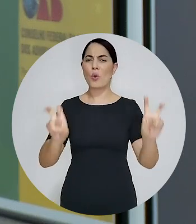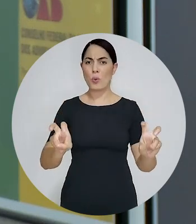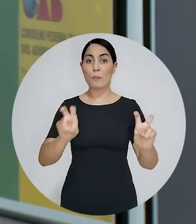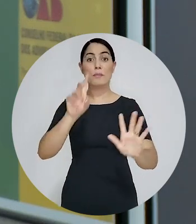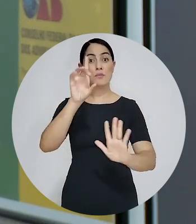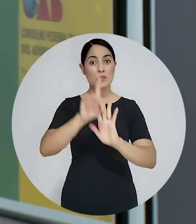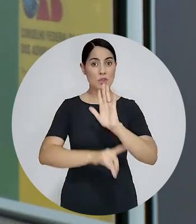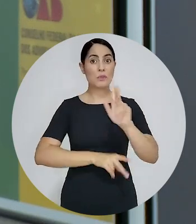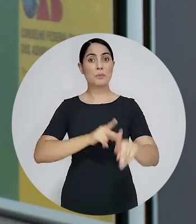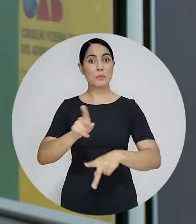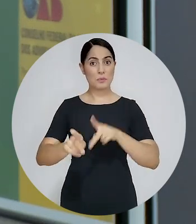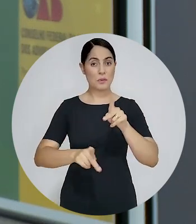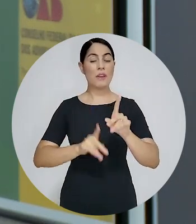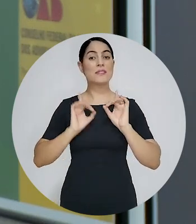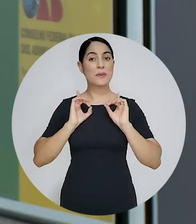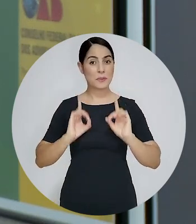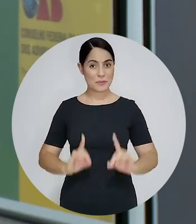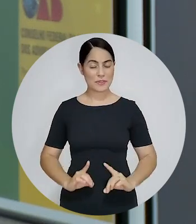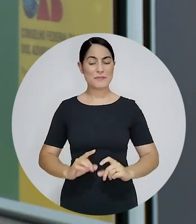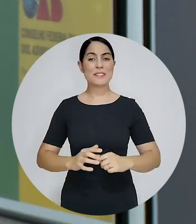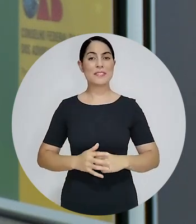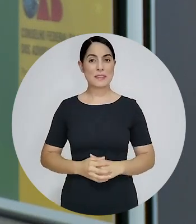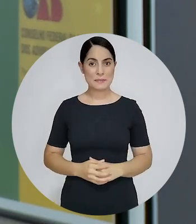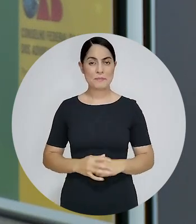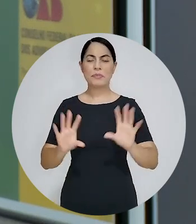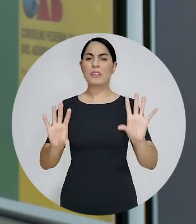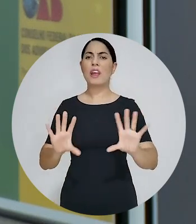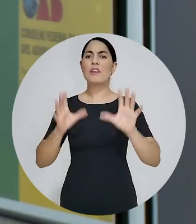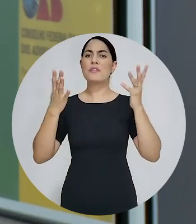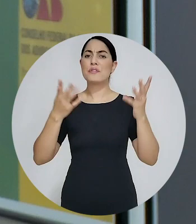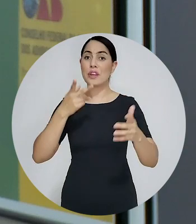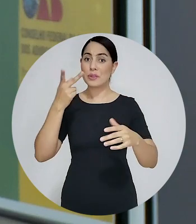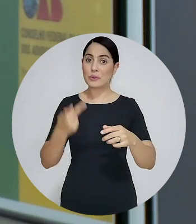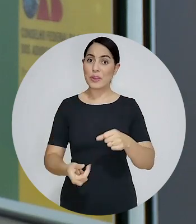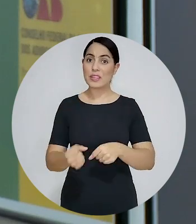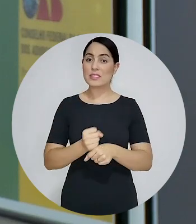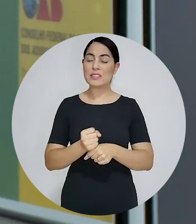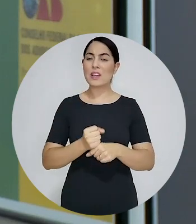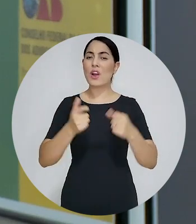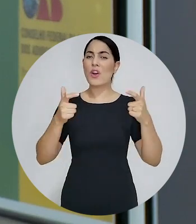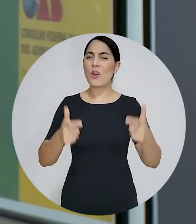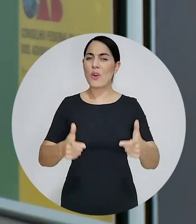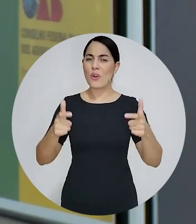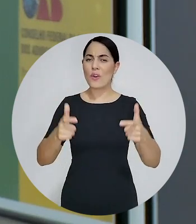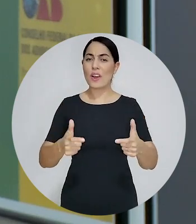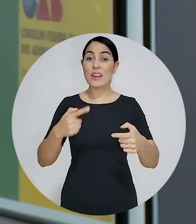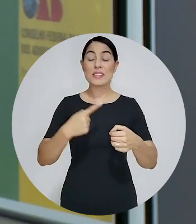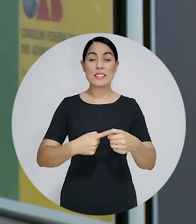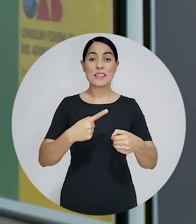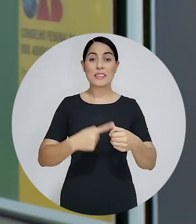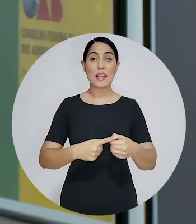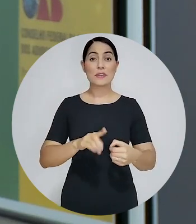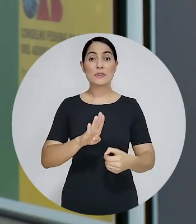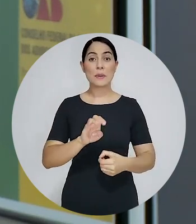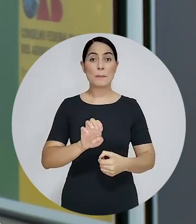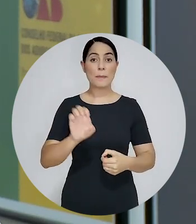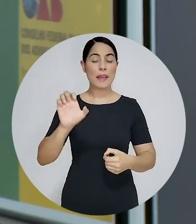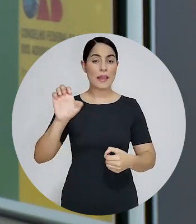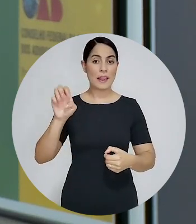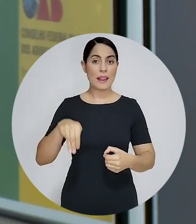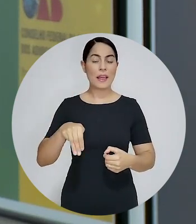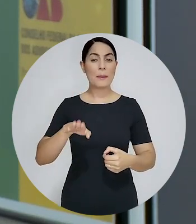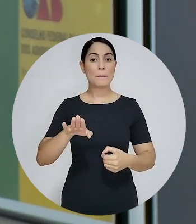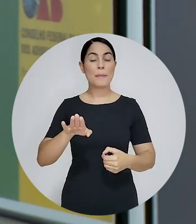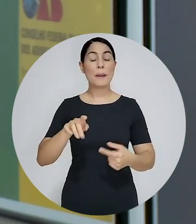Fórum Nacional sobre os Direitos da Pessoa com Deficiência. O evento aconteceria este ano em Belém, mas em razão